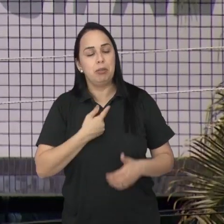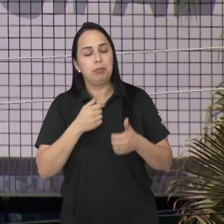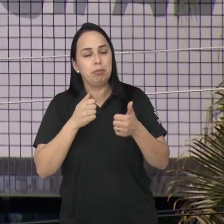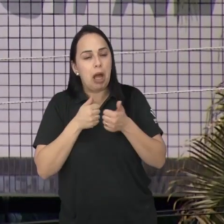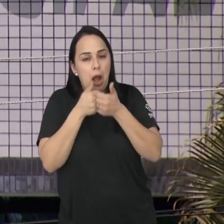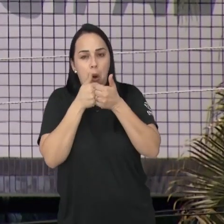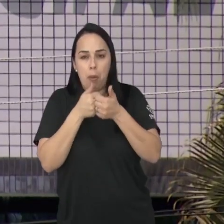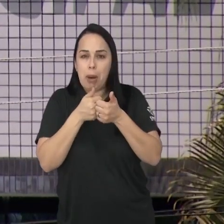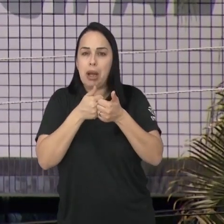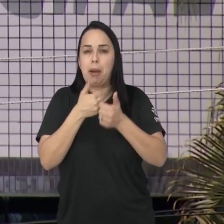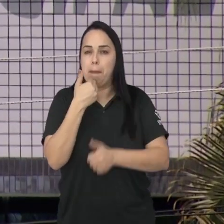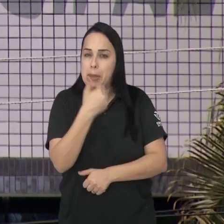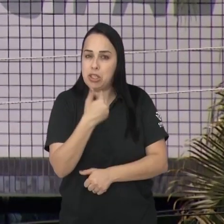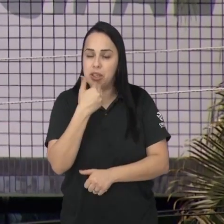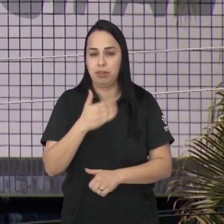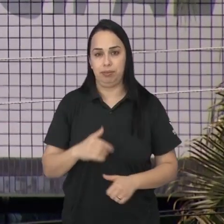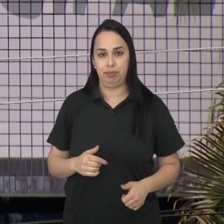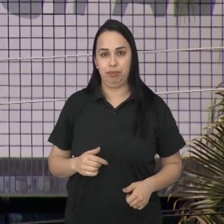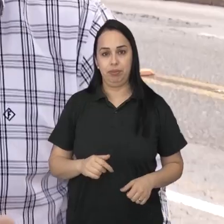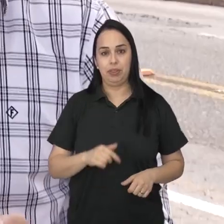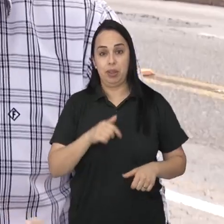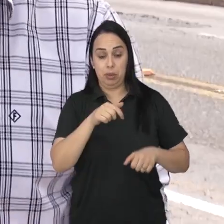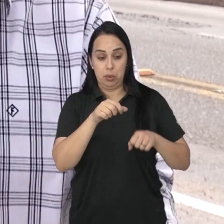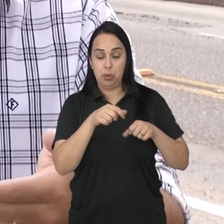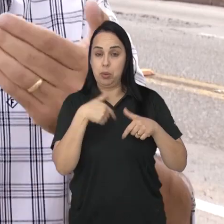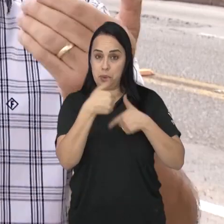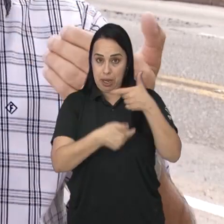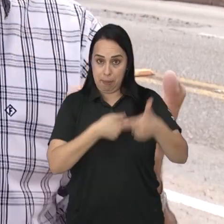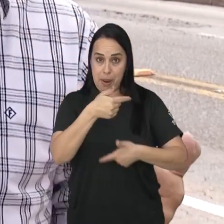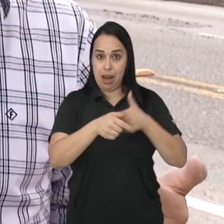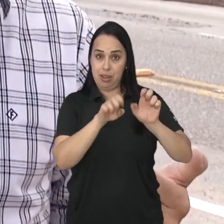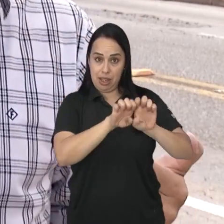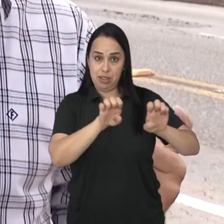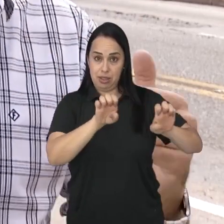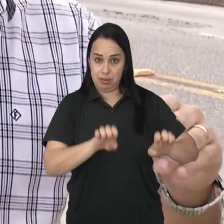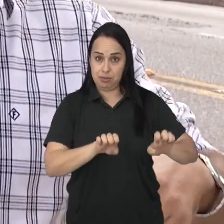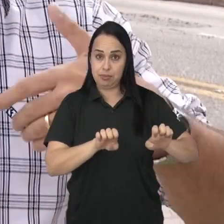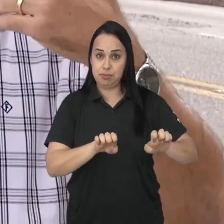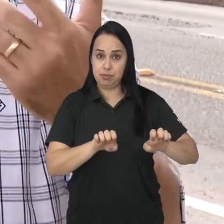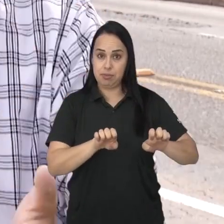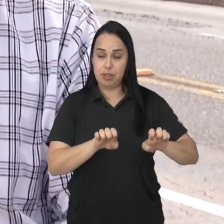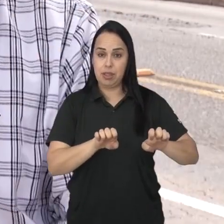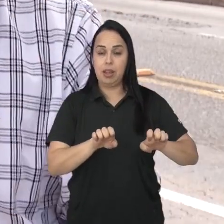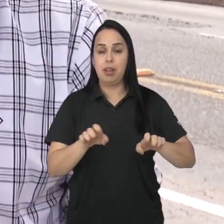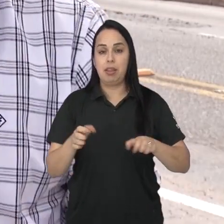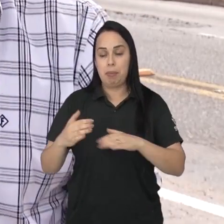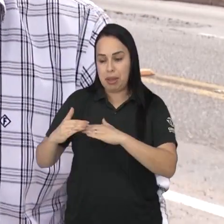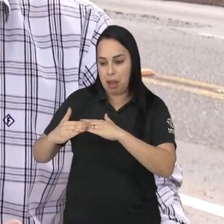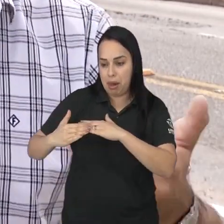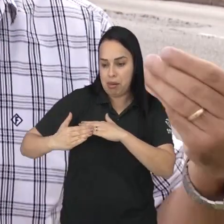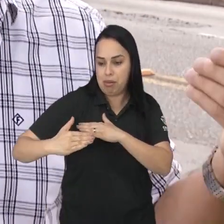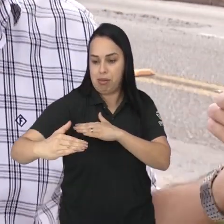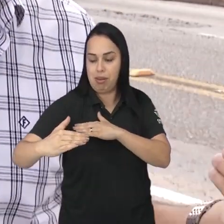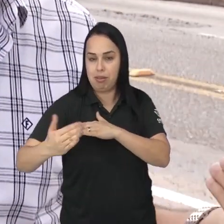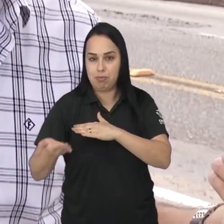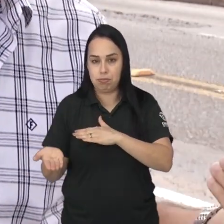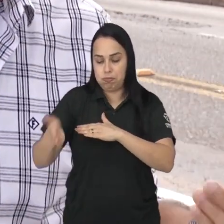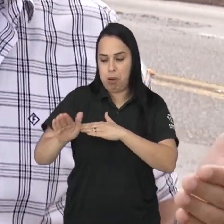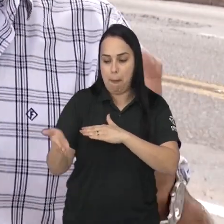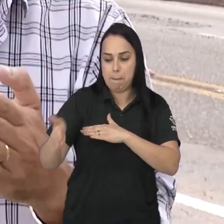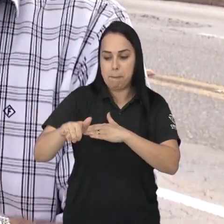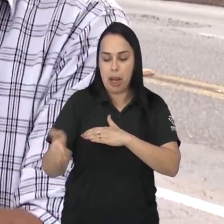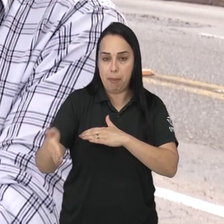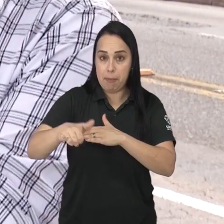solicitação que tem sido acompanhada pela Câmara. Fora esses trabalhos dessas melhorias de infraestrutura, a gente também traz um serviço de